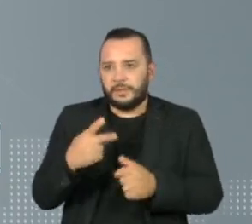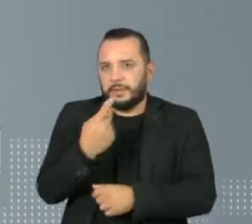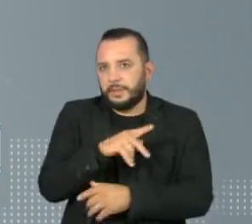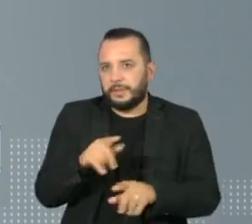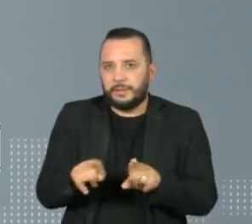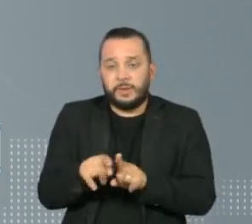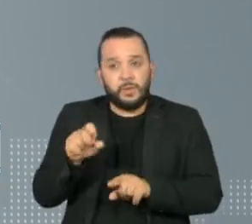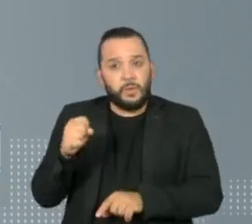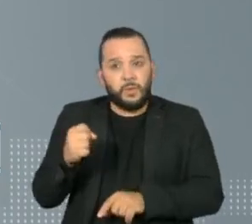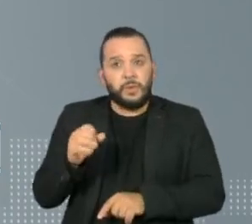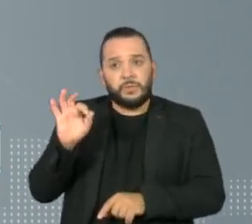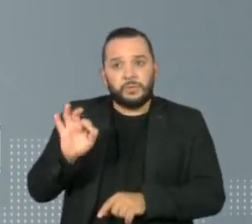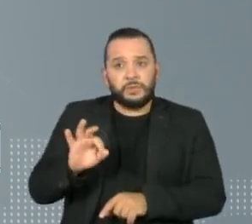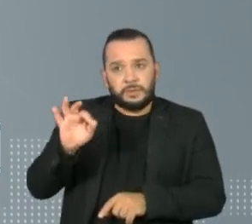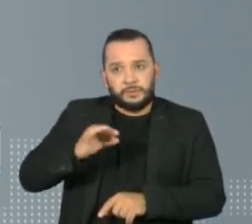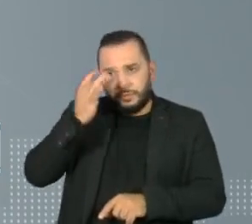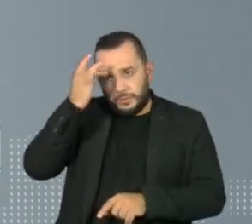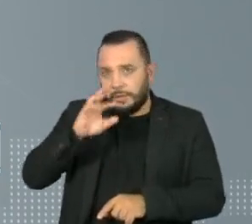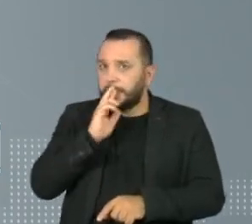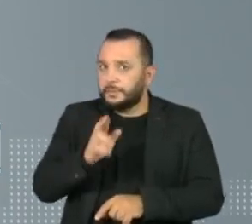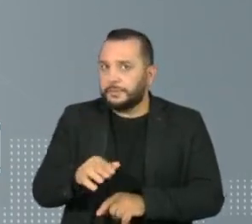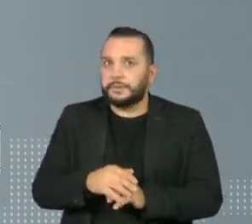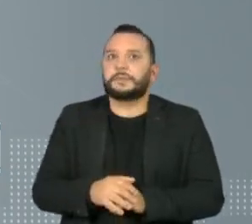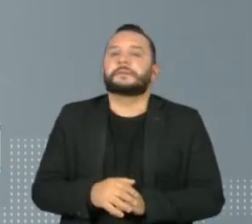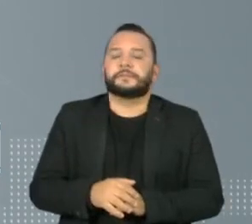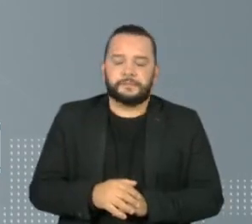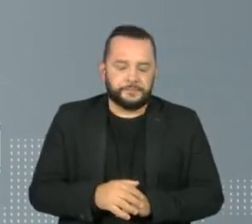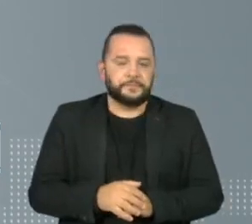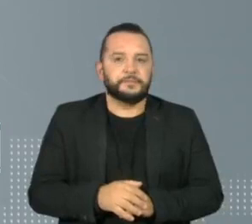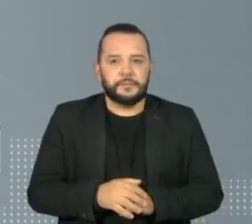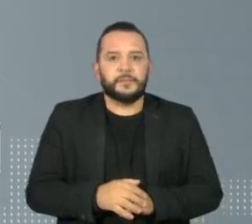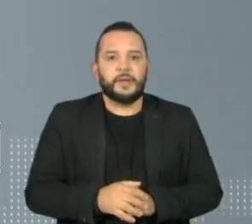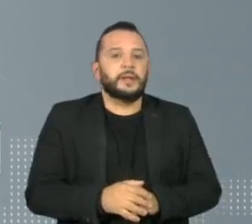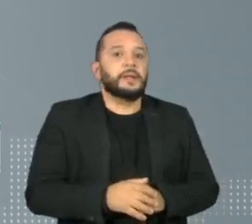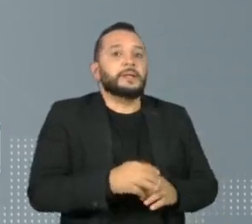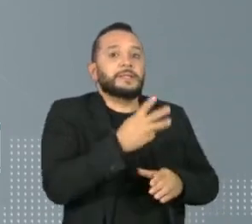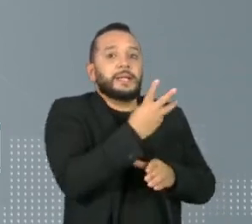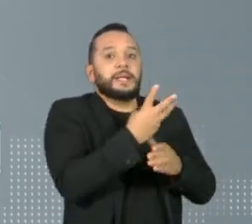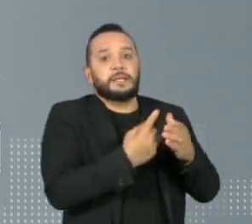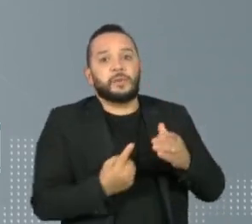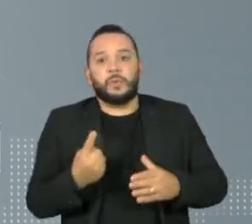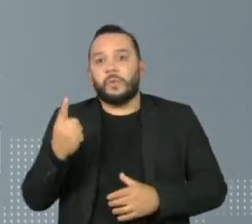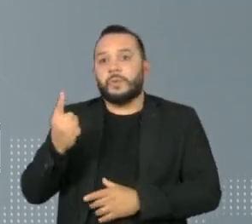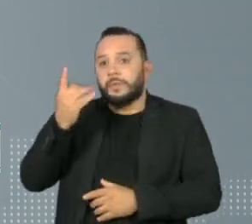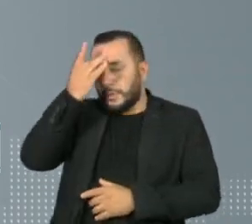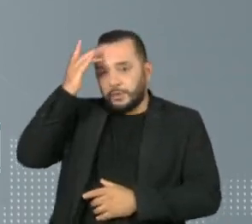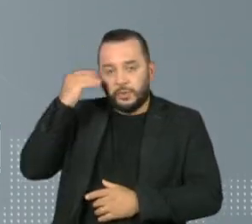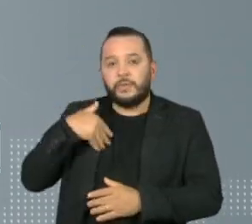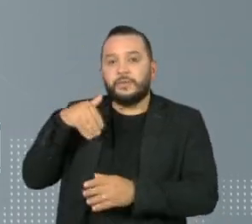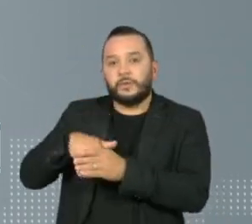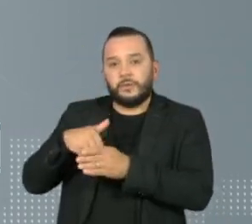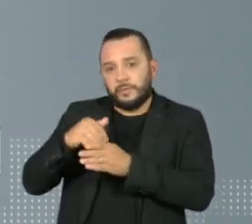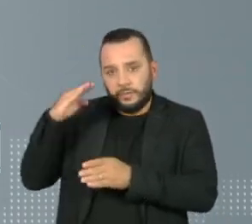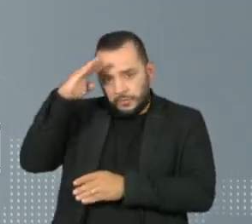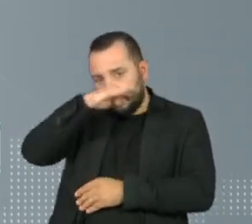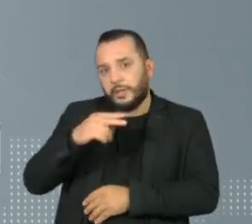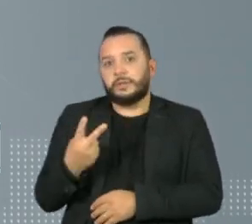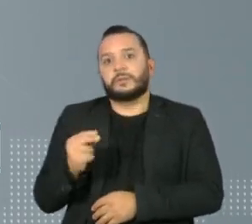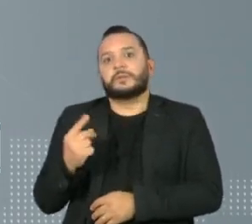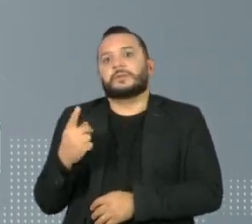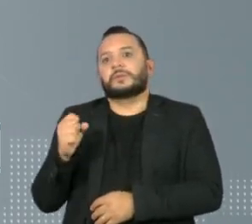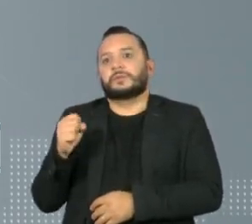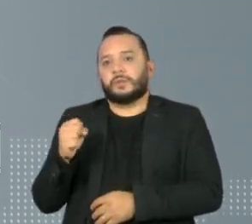e oito por cento não souberam responder um em três brasileiros que votaram em bolsonaro na eleição de 2018